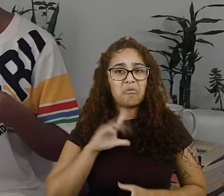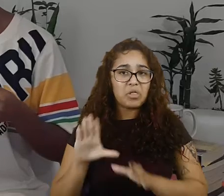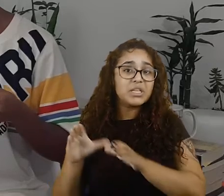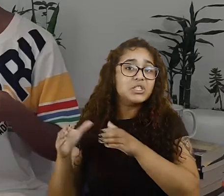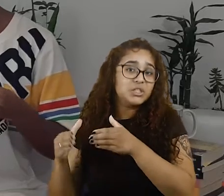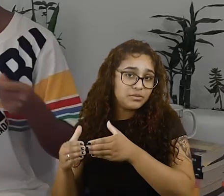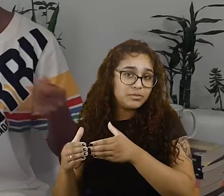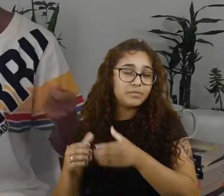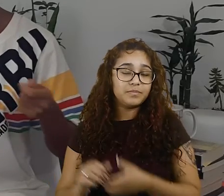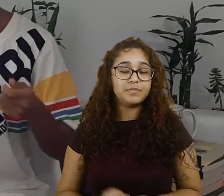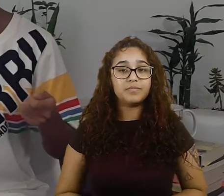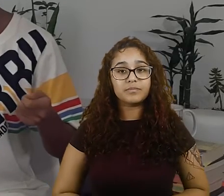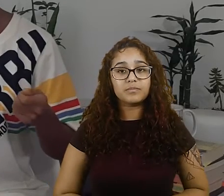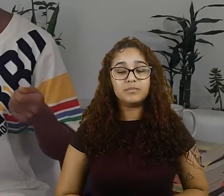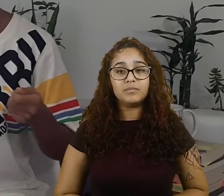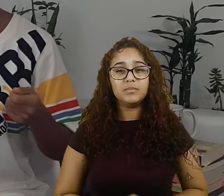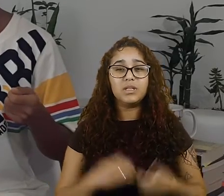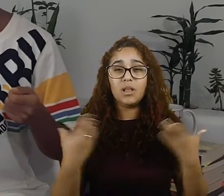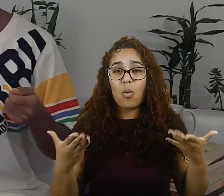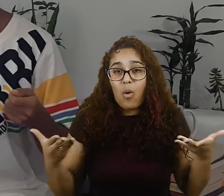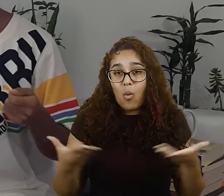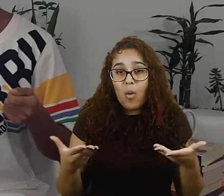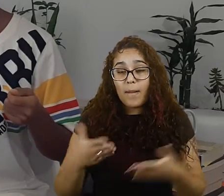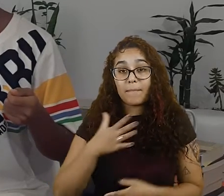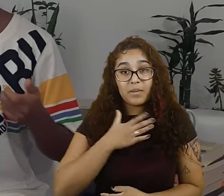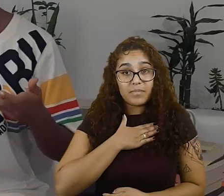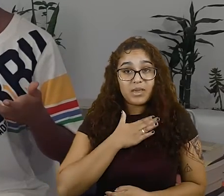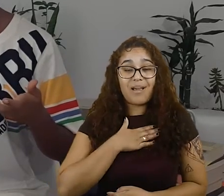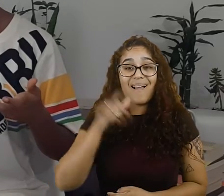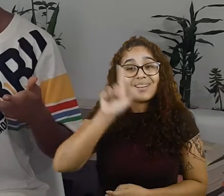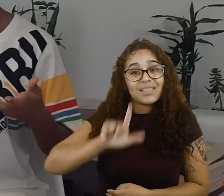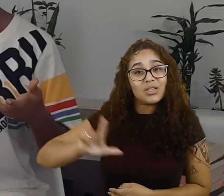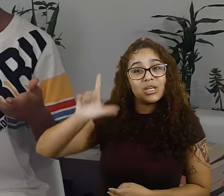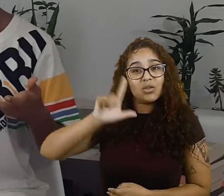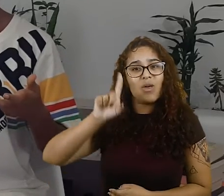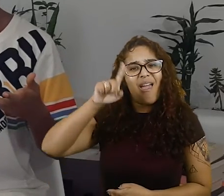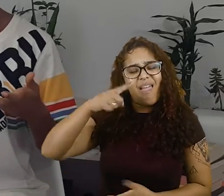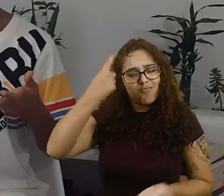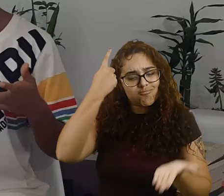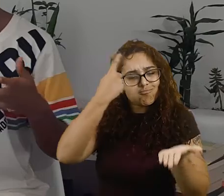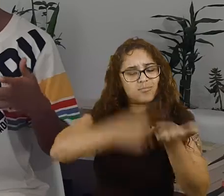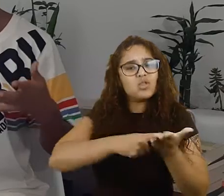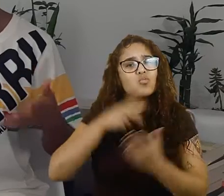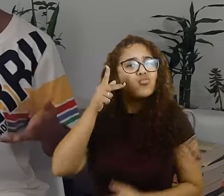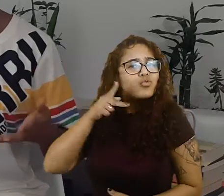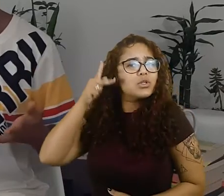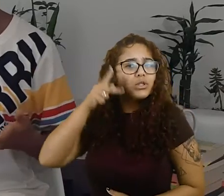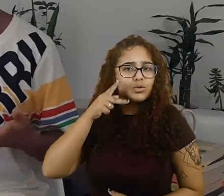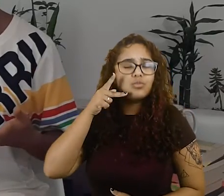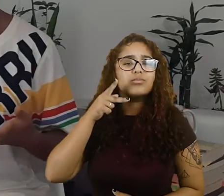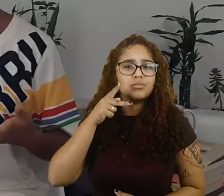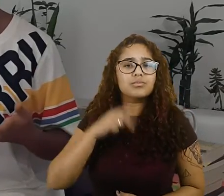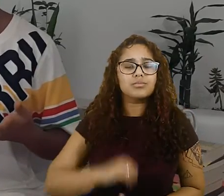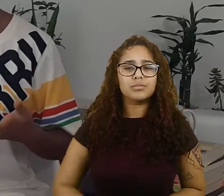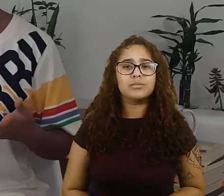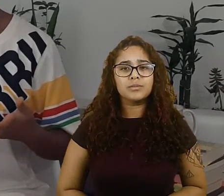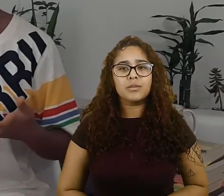ambiente coletivo. Então, hoje para mim a literatura é um compromisso